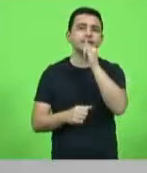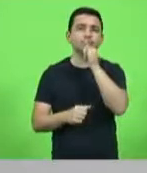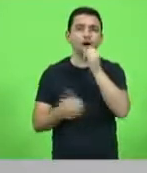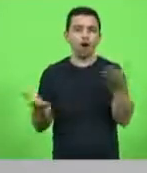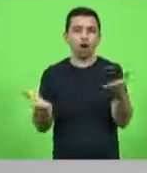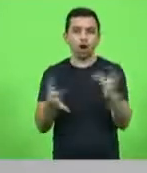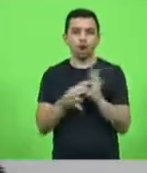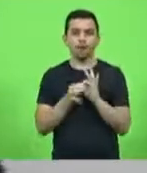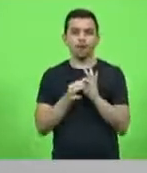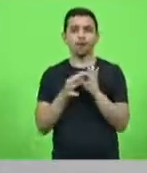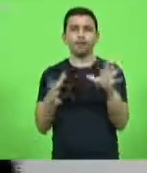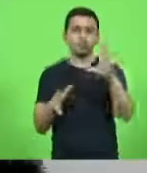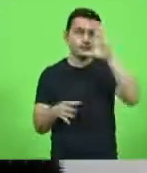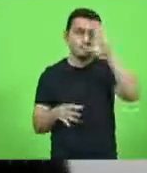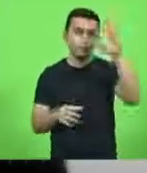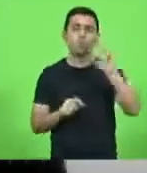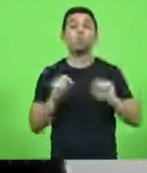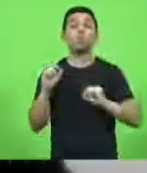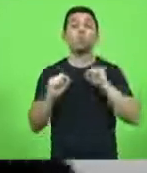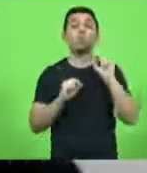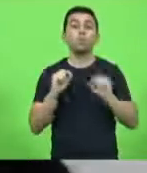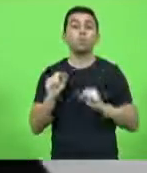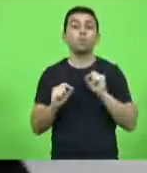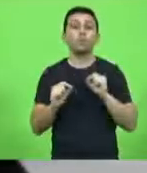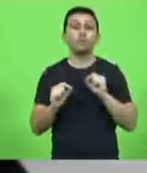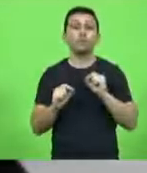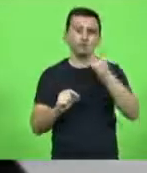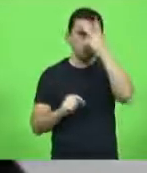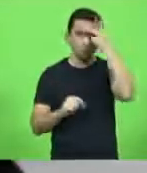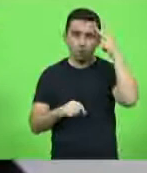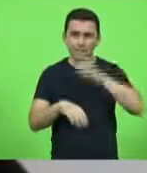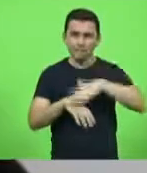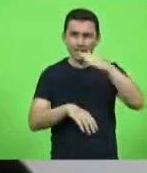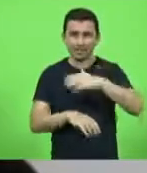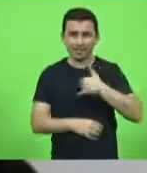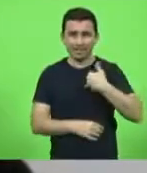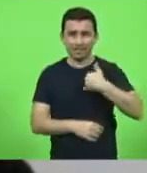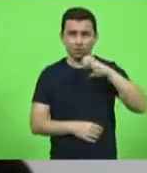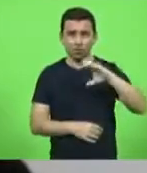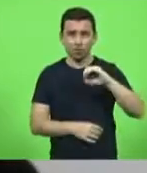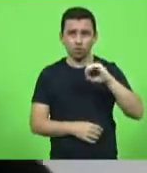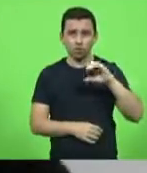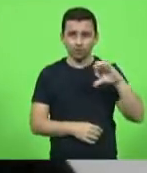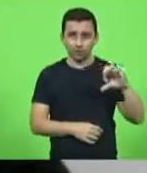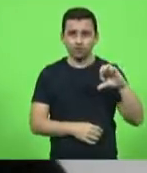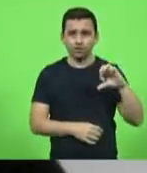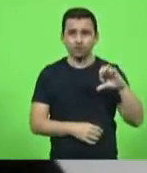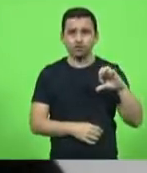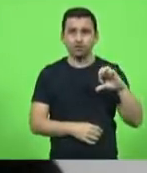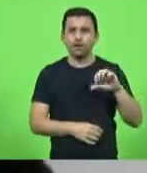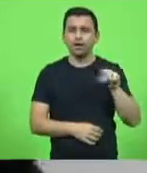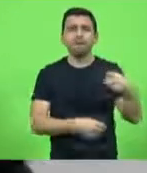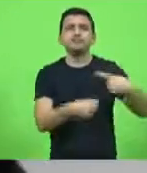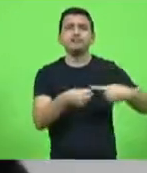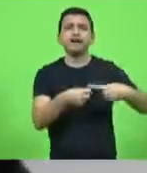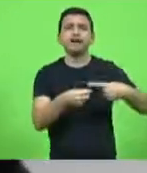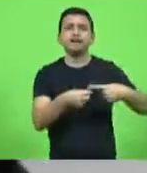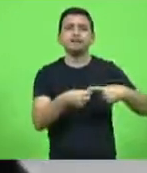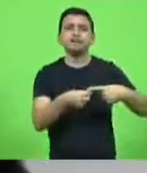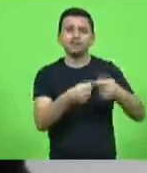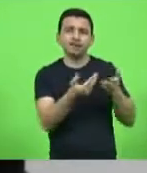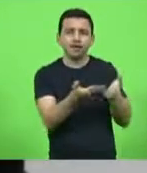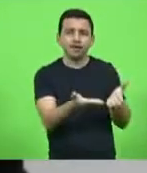liberou se prioridade para vacinar quem tem mais de 90 anos o município X tem